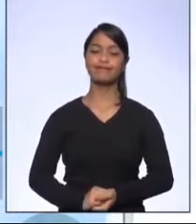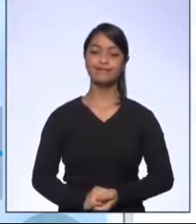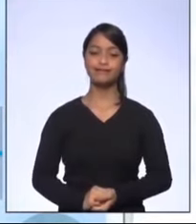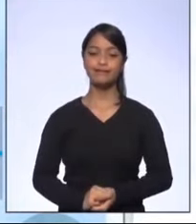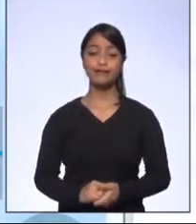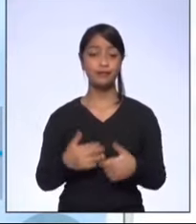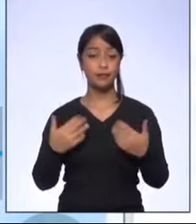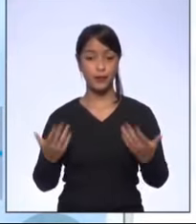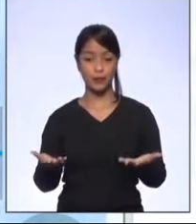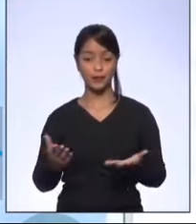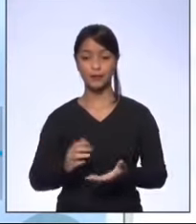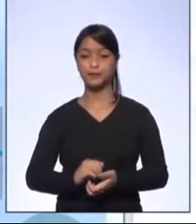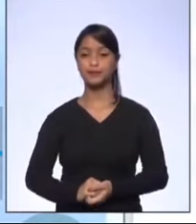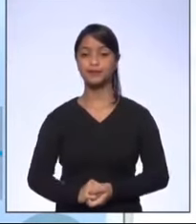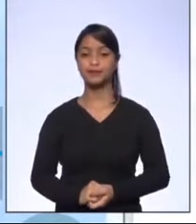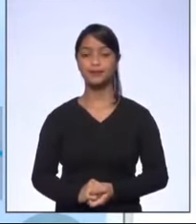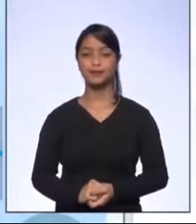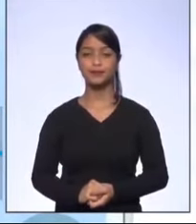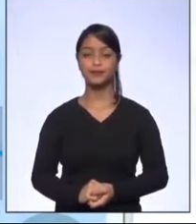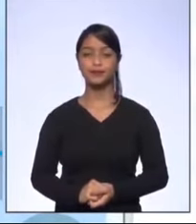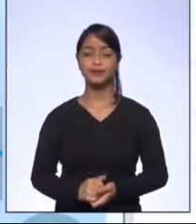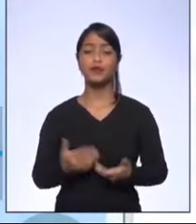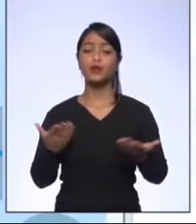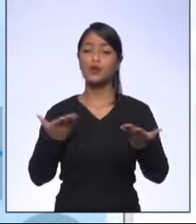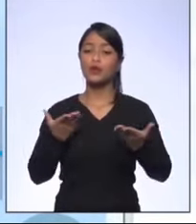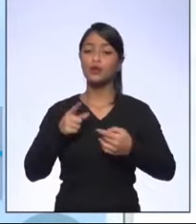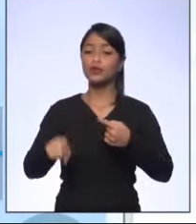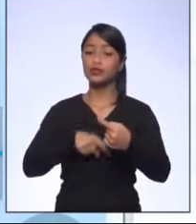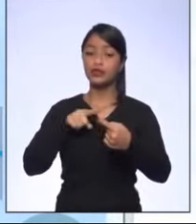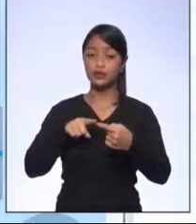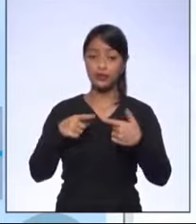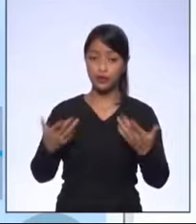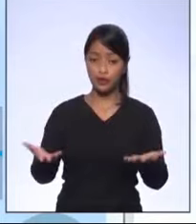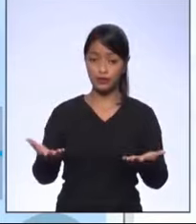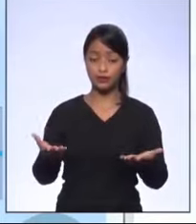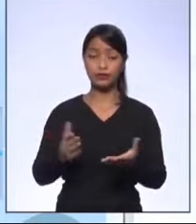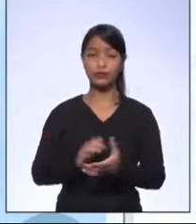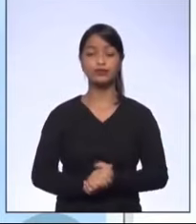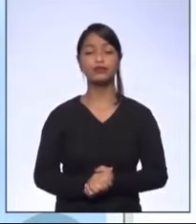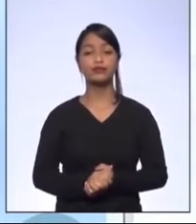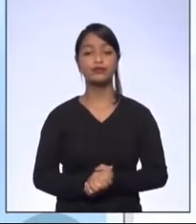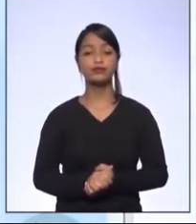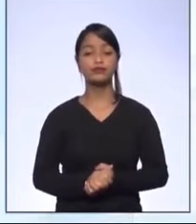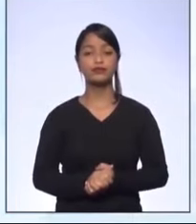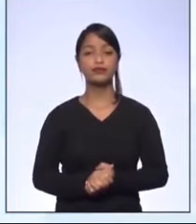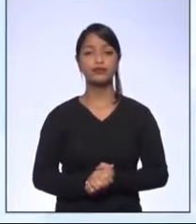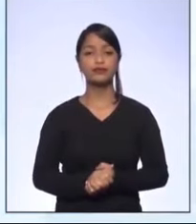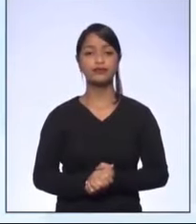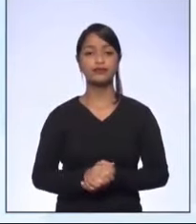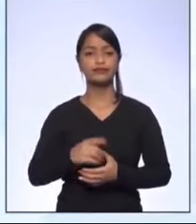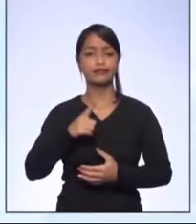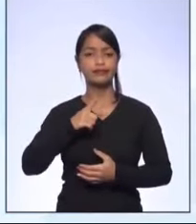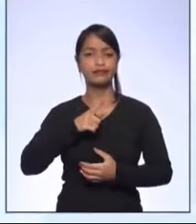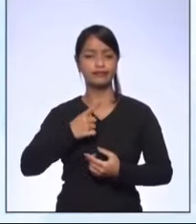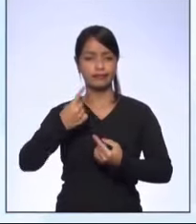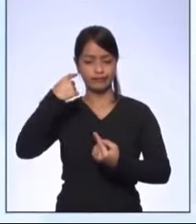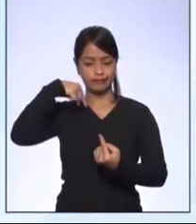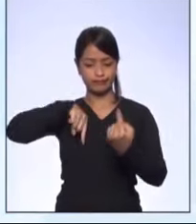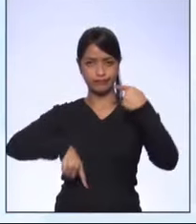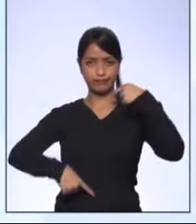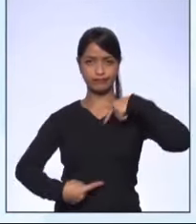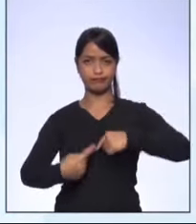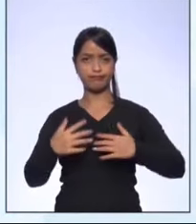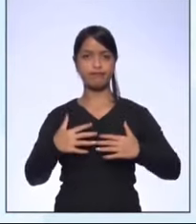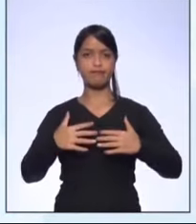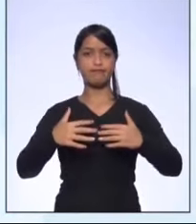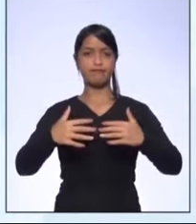Bom, qual é o nosso objetivo aí? Retomar a interação entre o sistema respiratório e